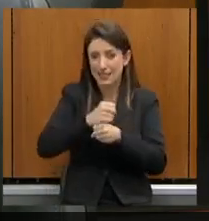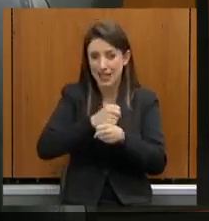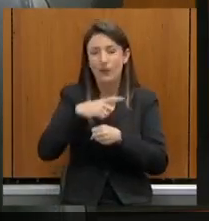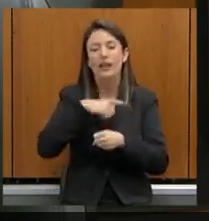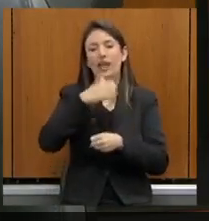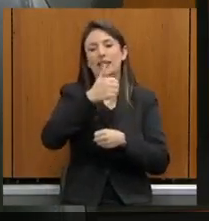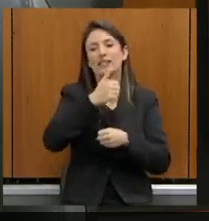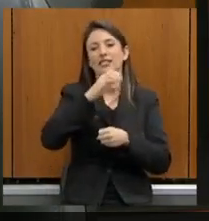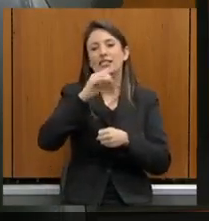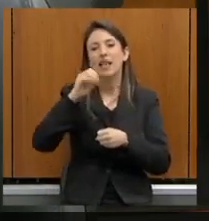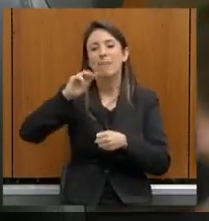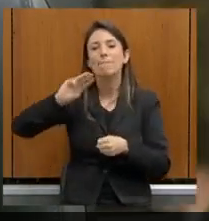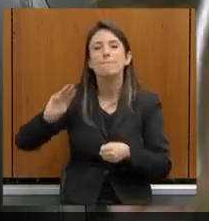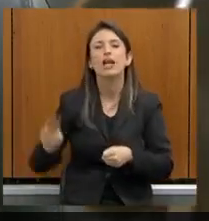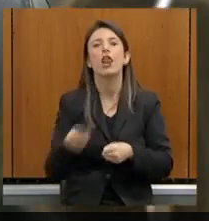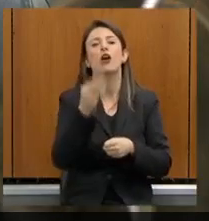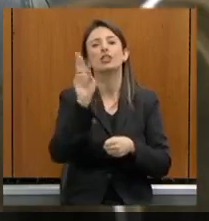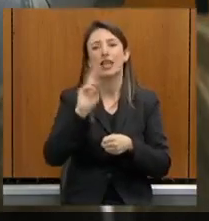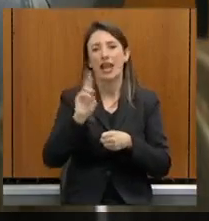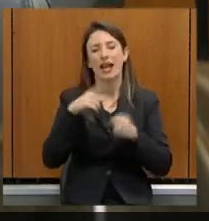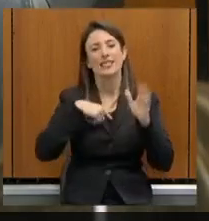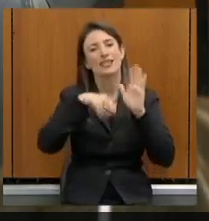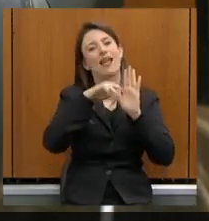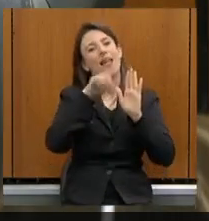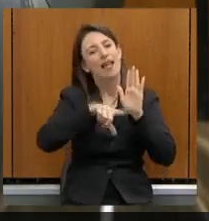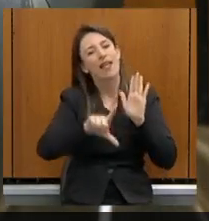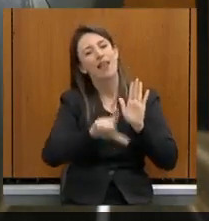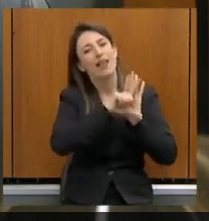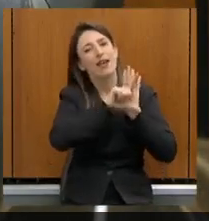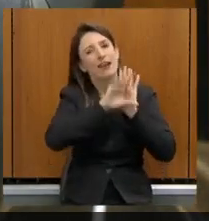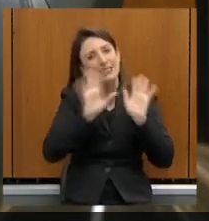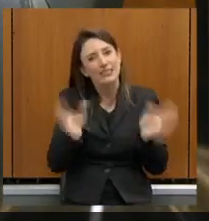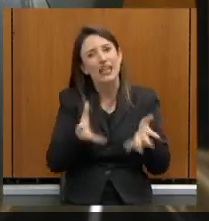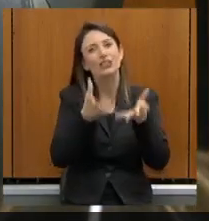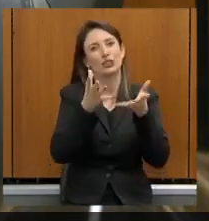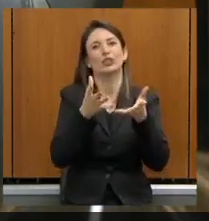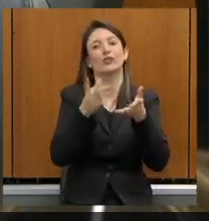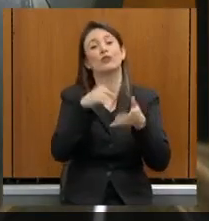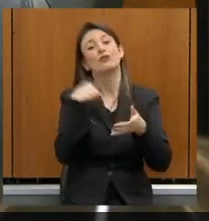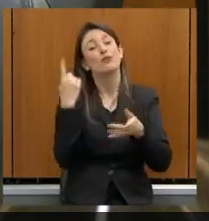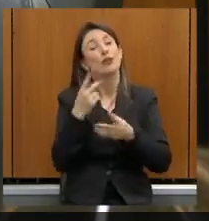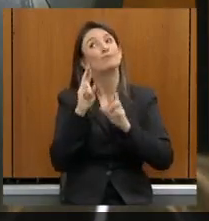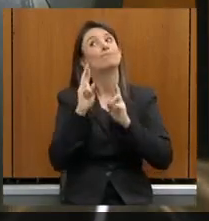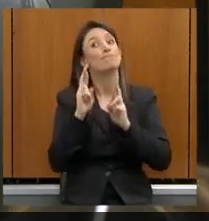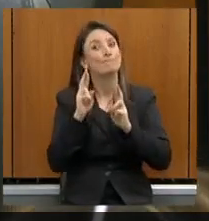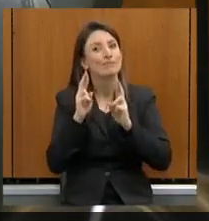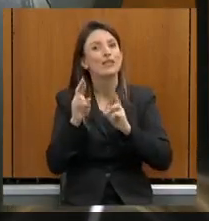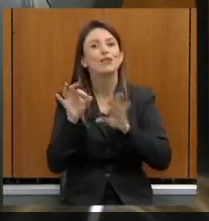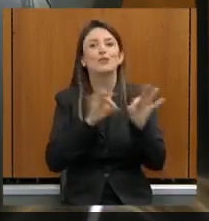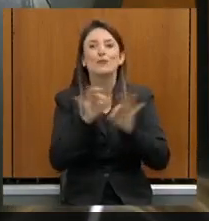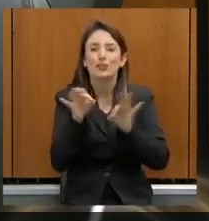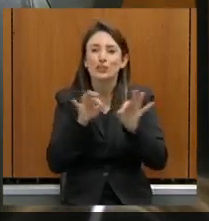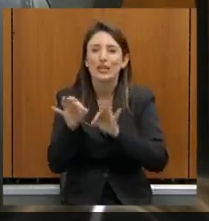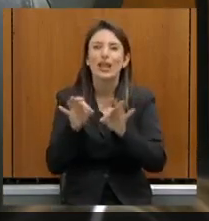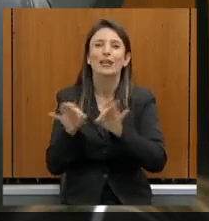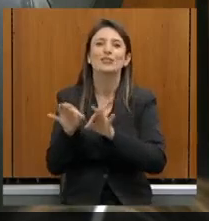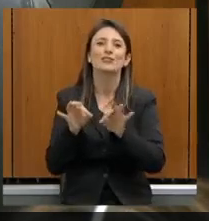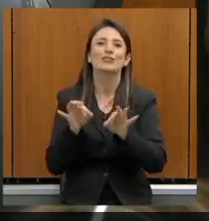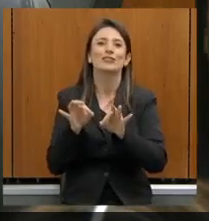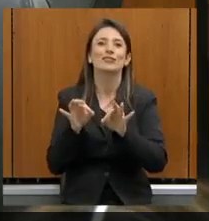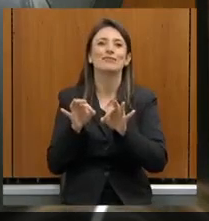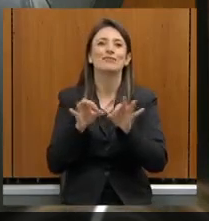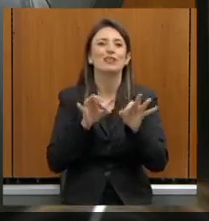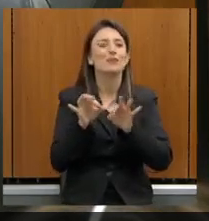milhões de reais na nossa lei de incentivo e esperamos projetos que